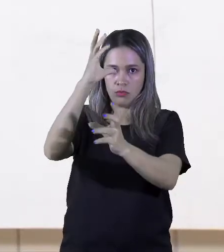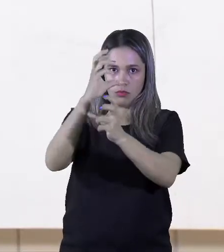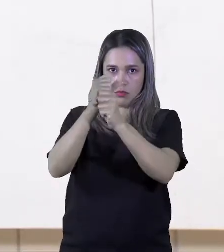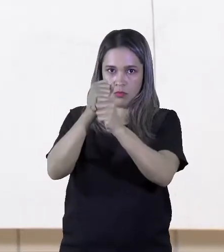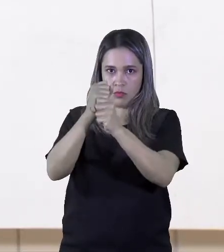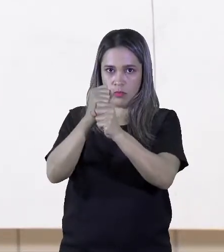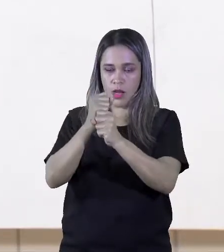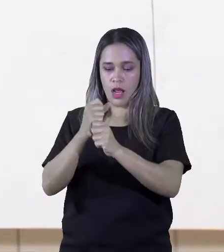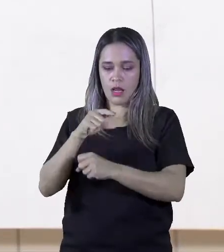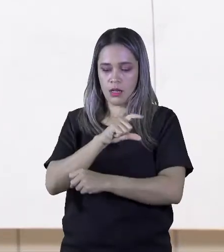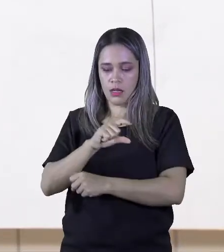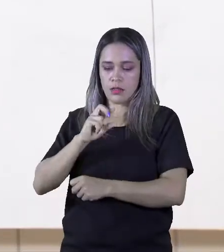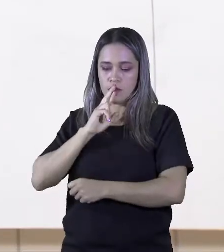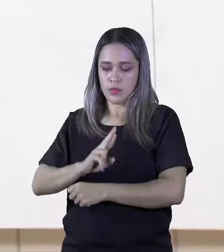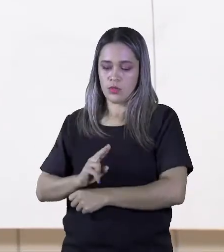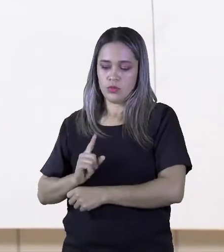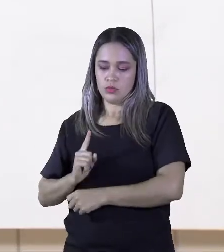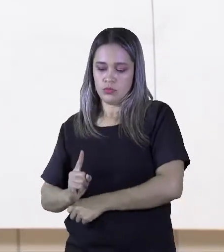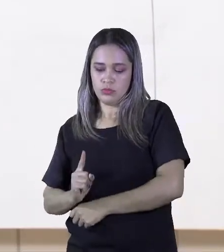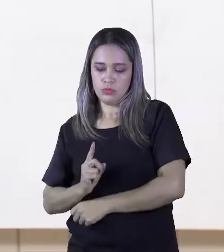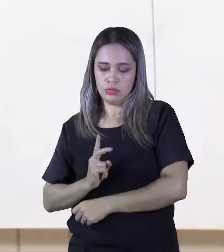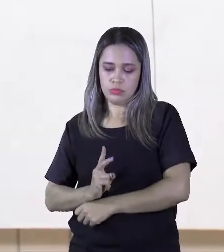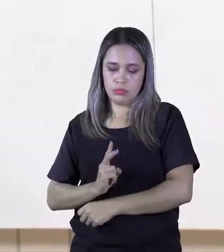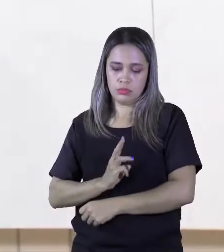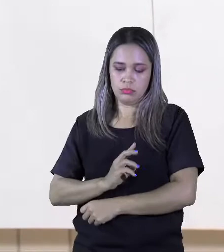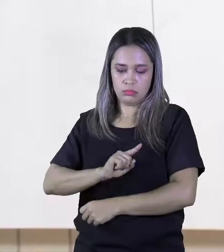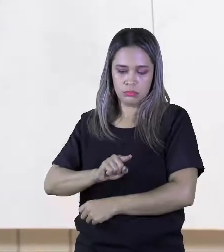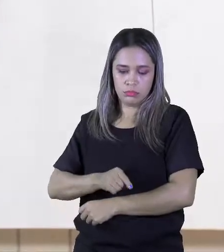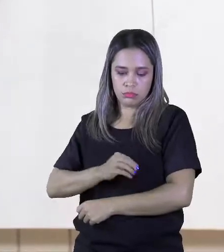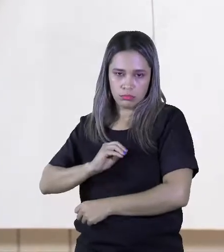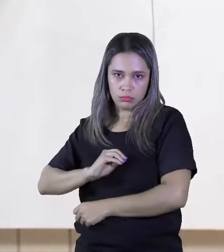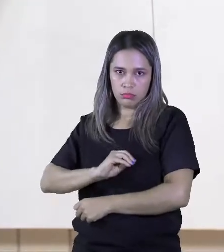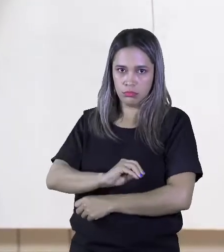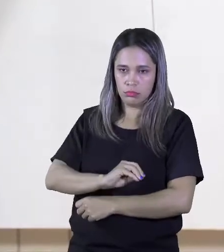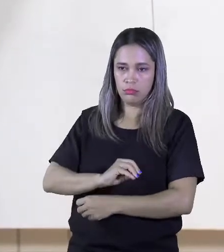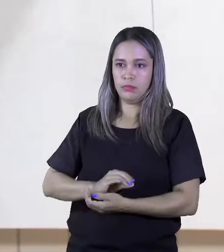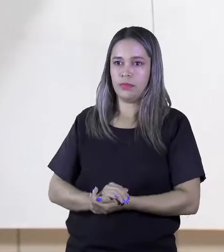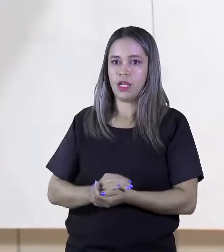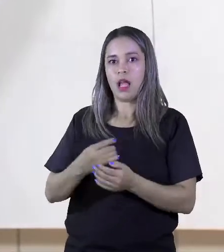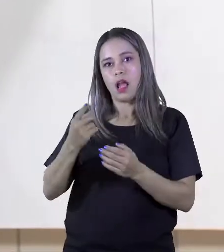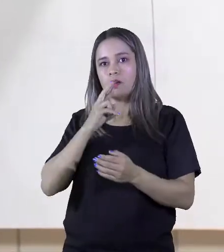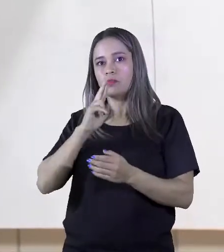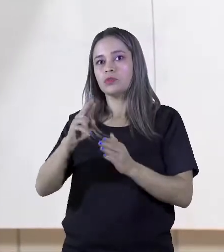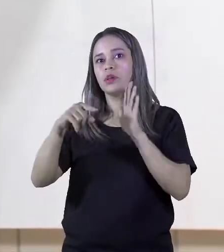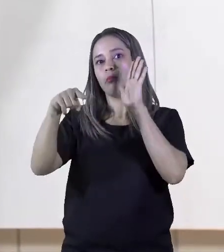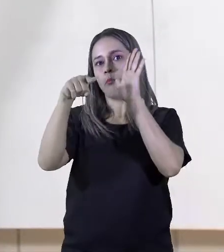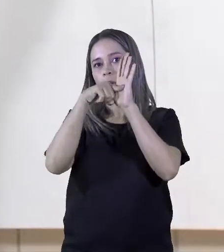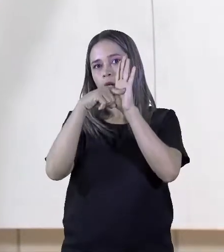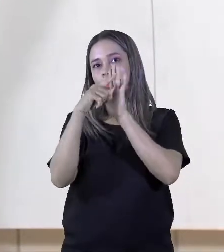casas, a minha resposta então foi menos